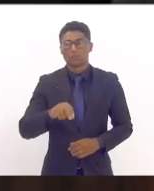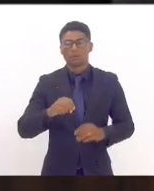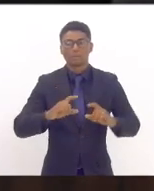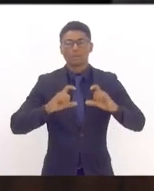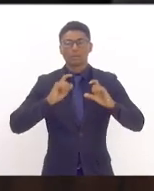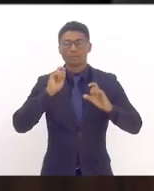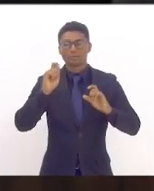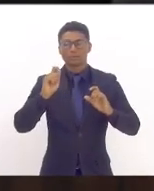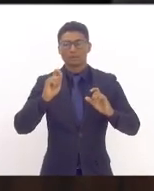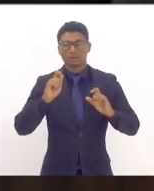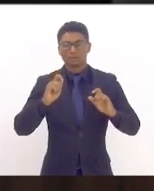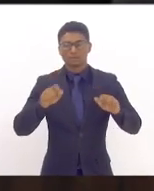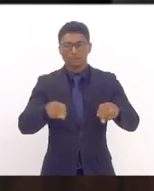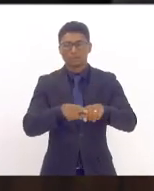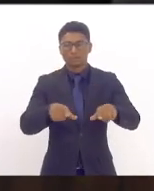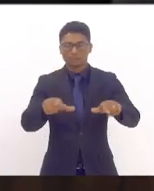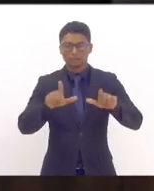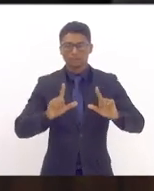metralhadora